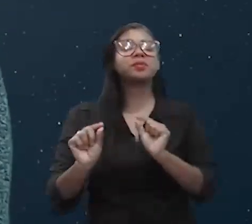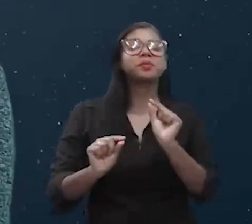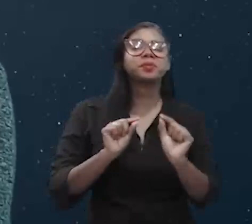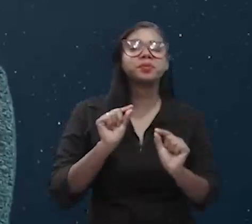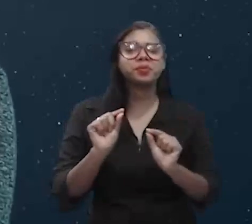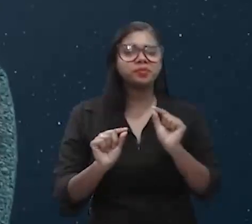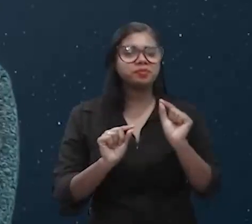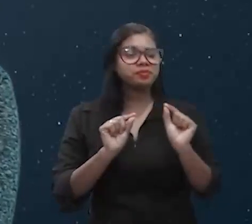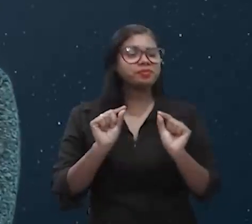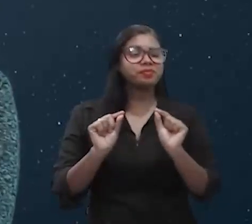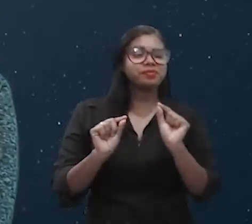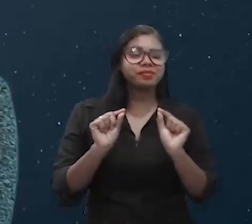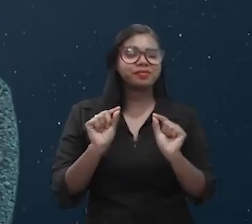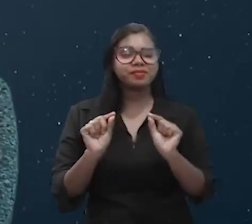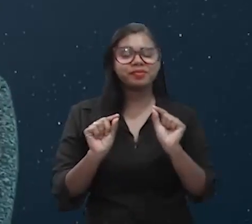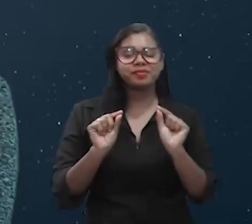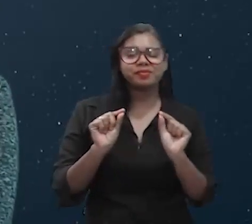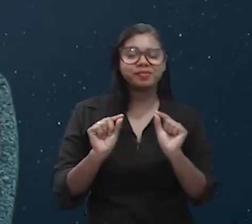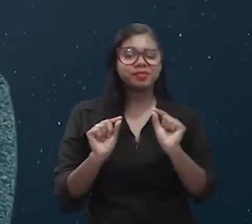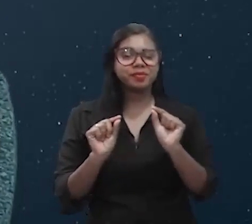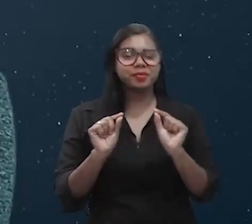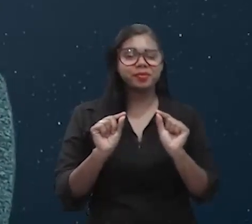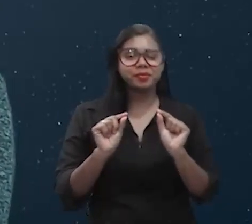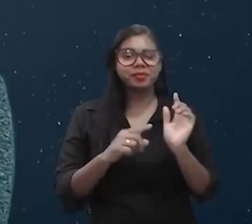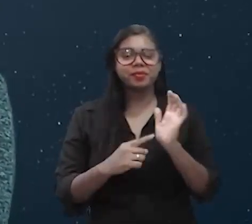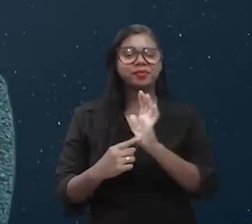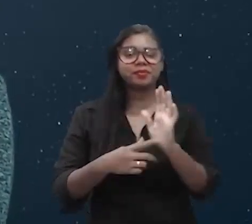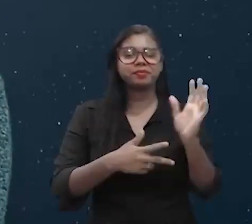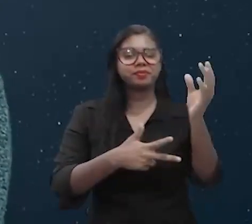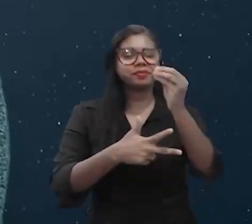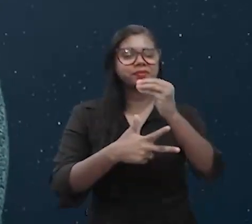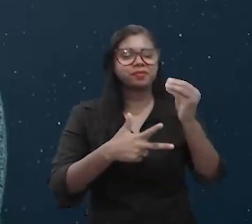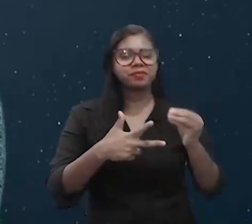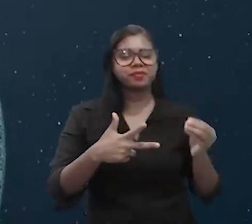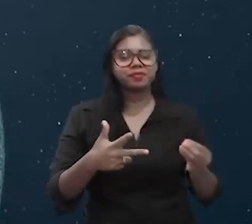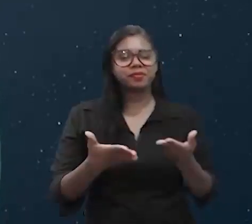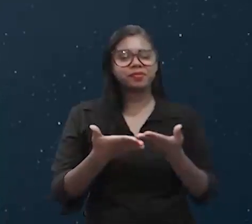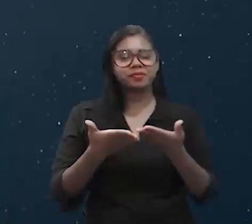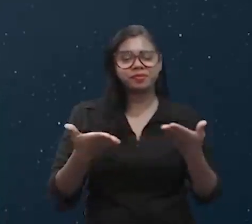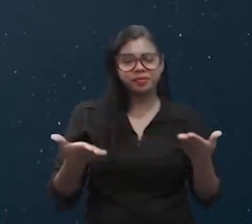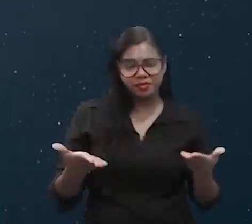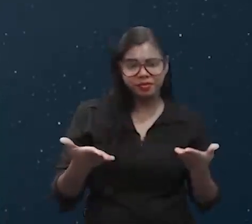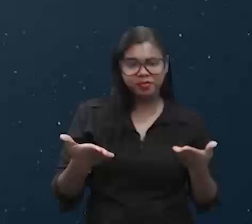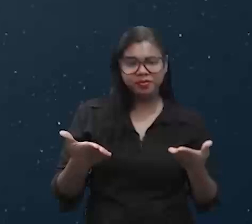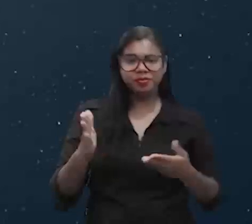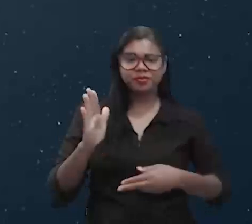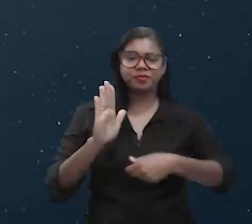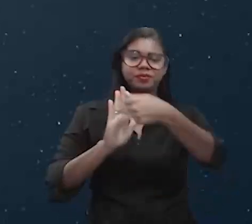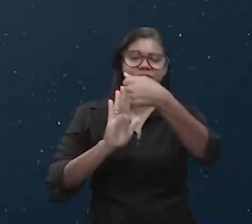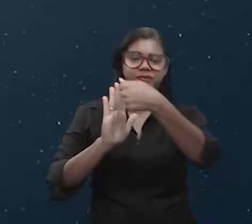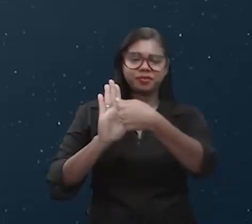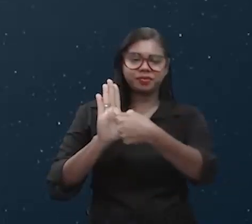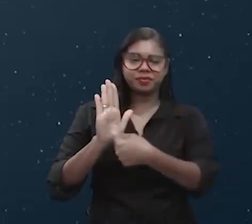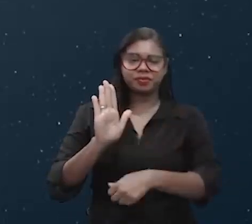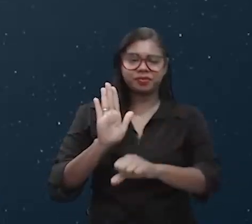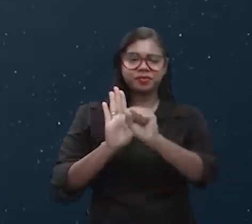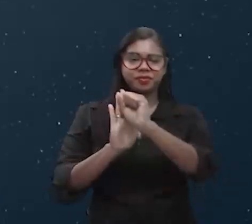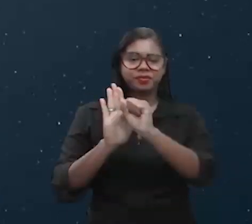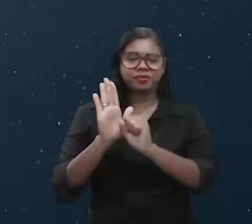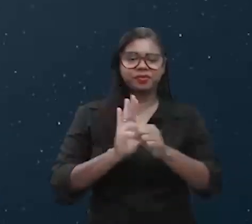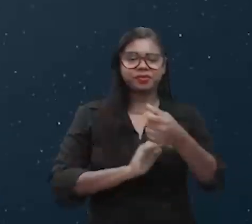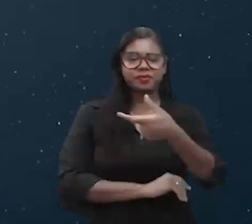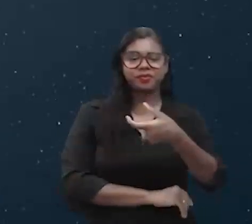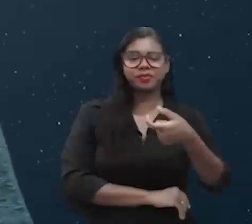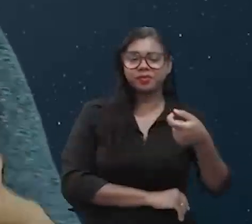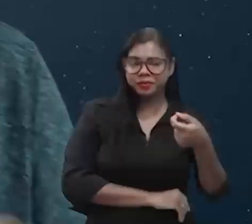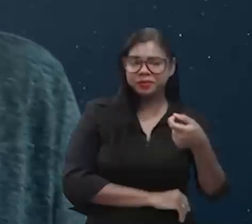ver, minha gente, com o Enem. O Enem trabalha muito autores do século XX. Tá? Não quer